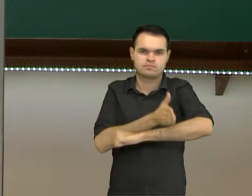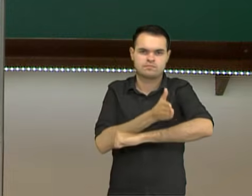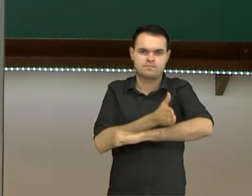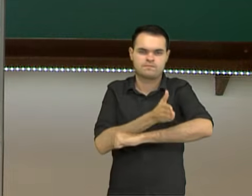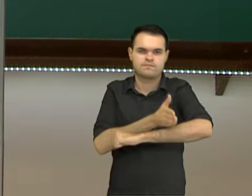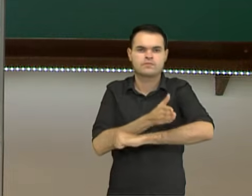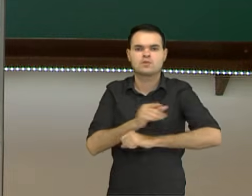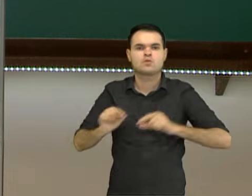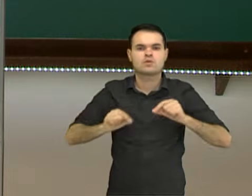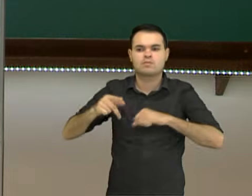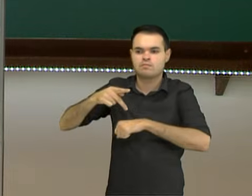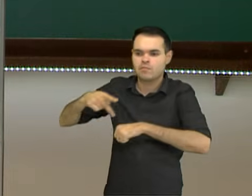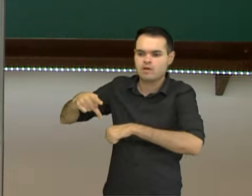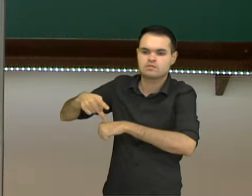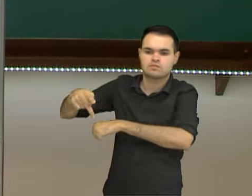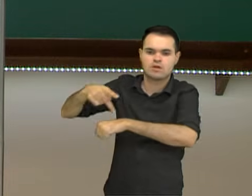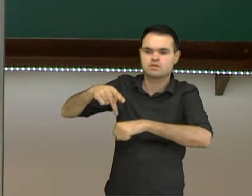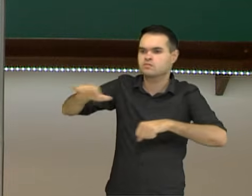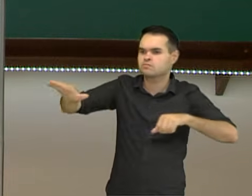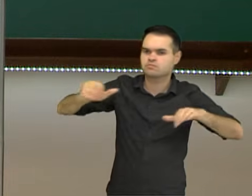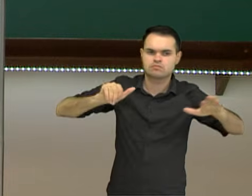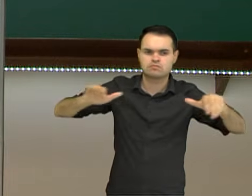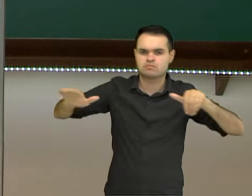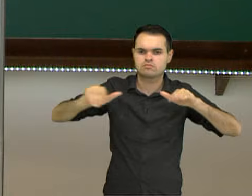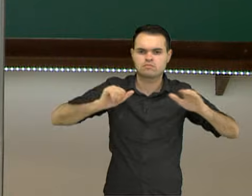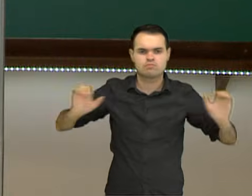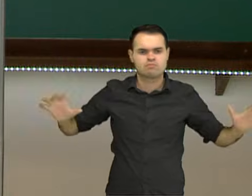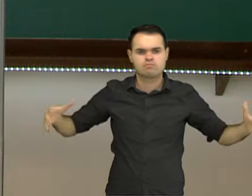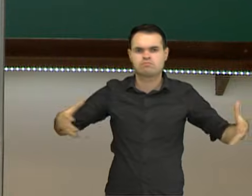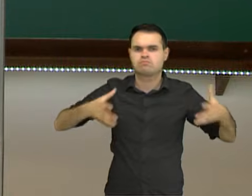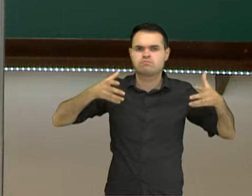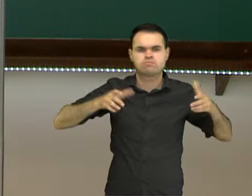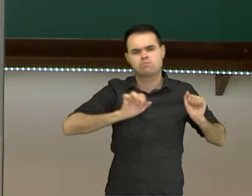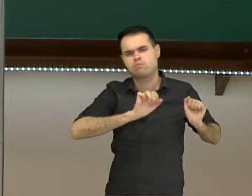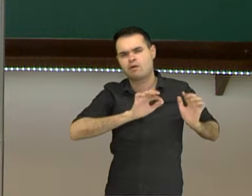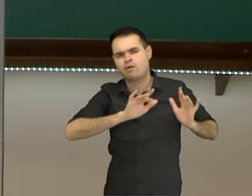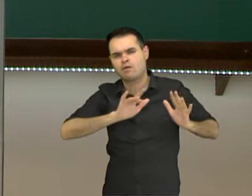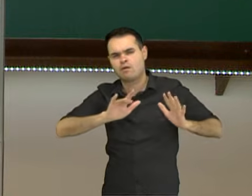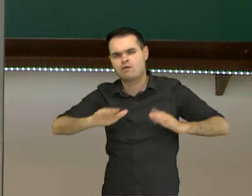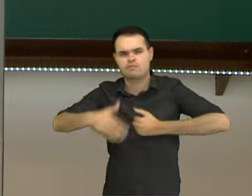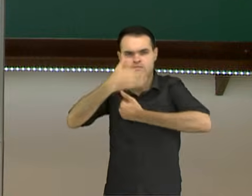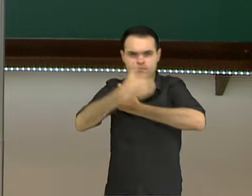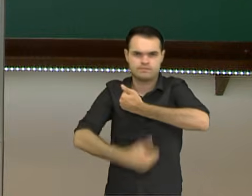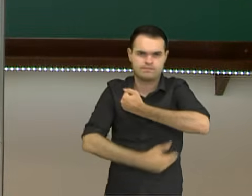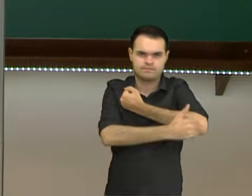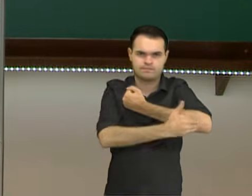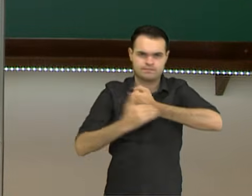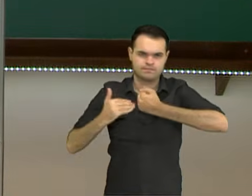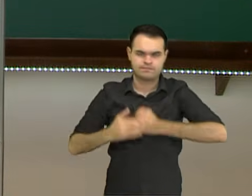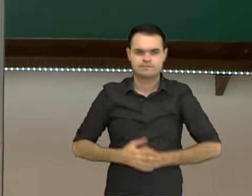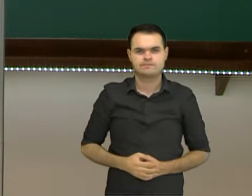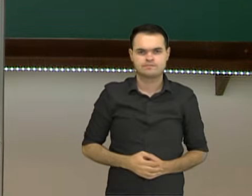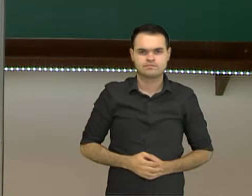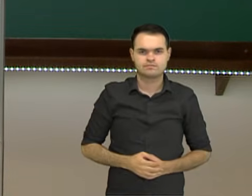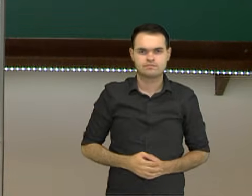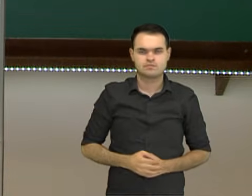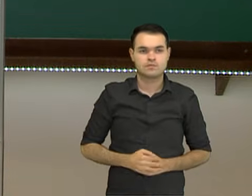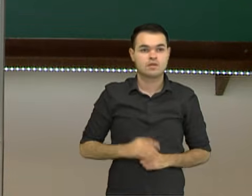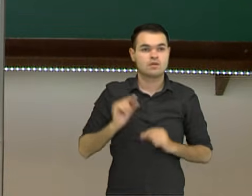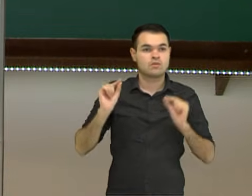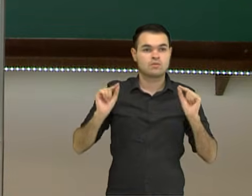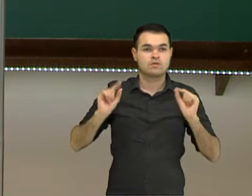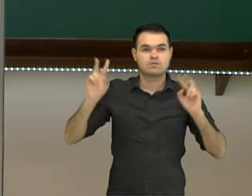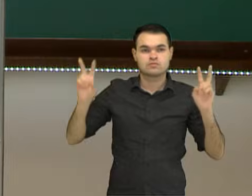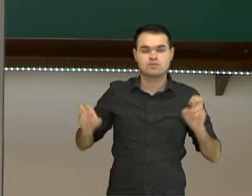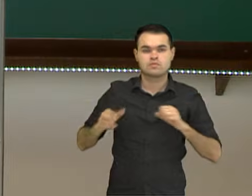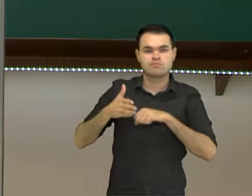alguns países, a igreja a convocar as cruzadas, né? Então aqui, ó, quais as profissões, vamos relembrar aí algumas questões,